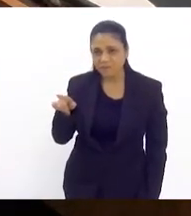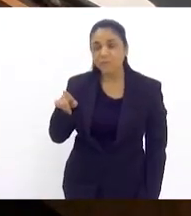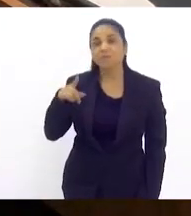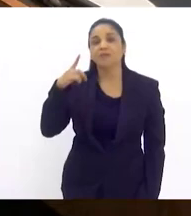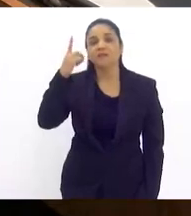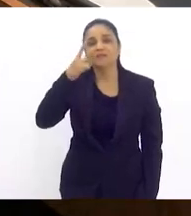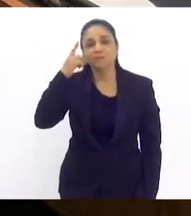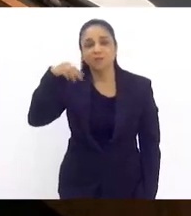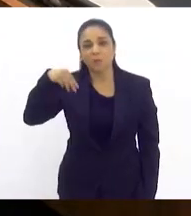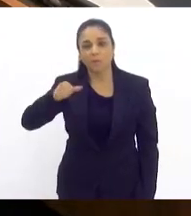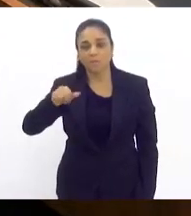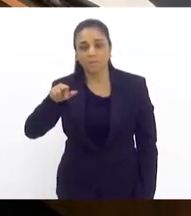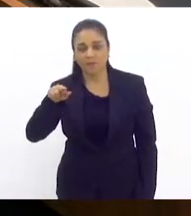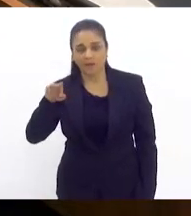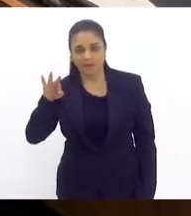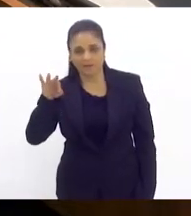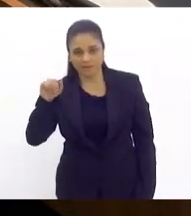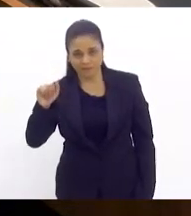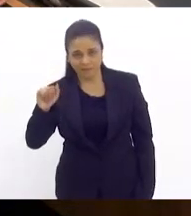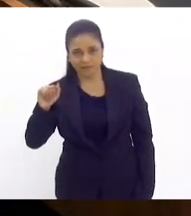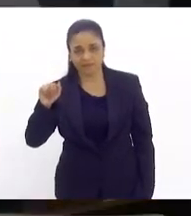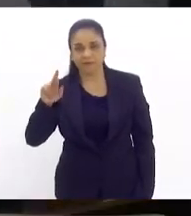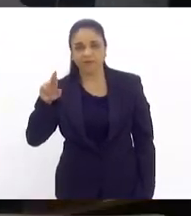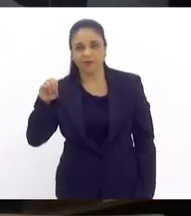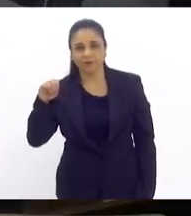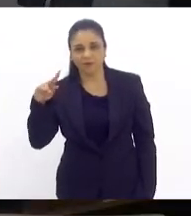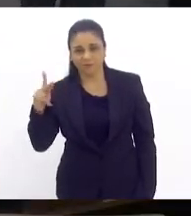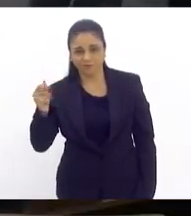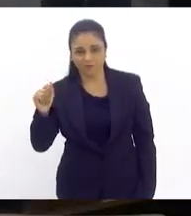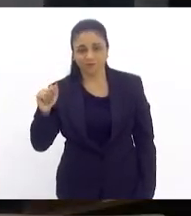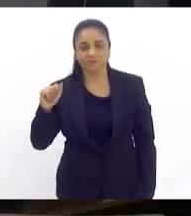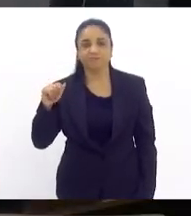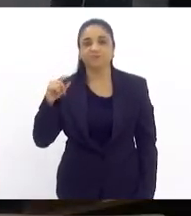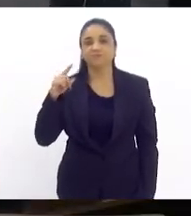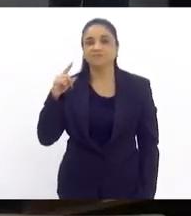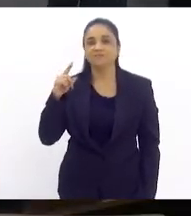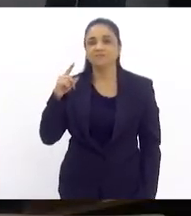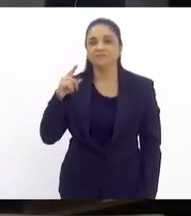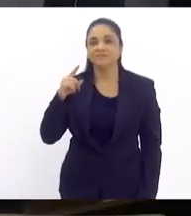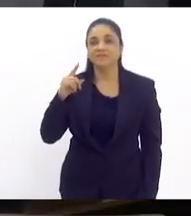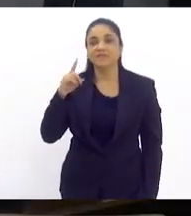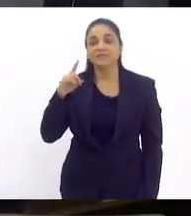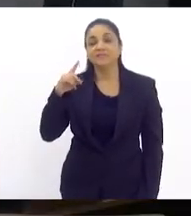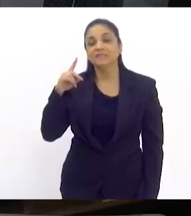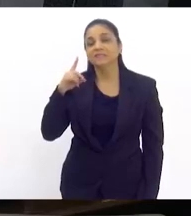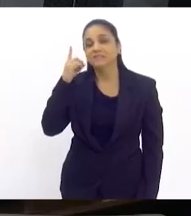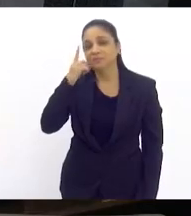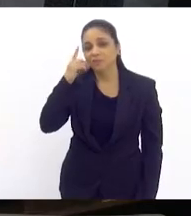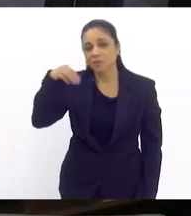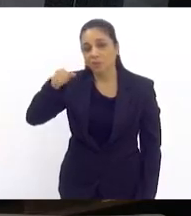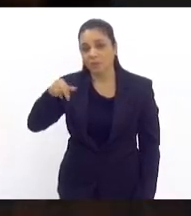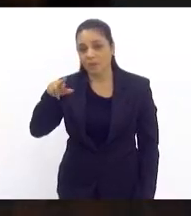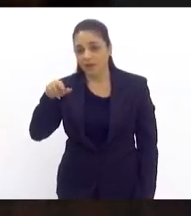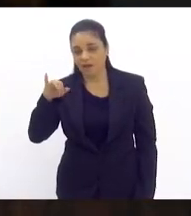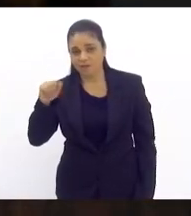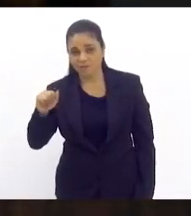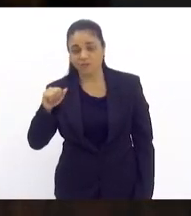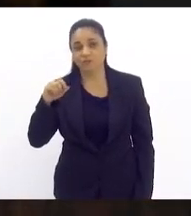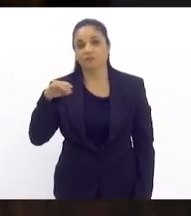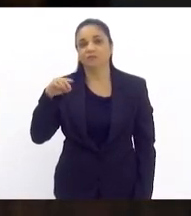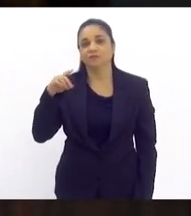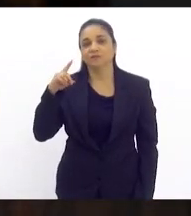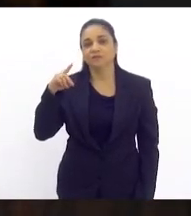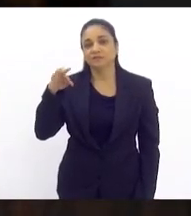deputada Marta Rocha o deputado Márcio Gualberto o deputado Tandy